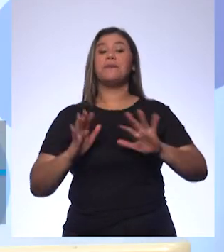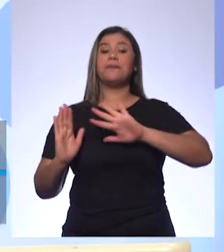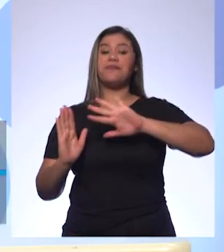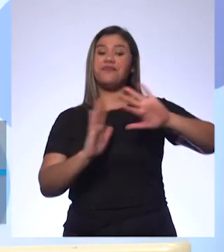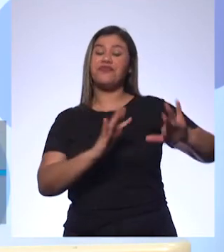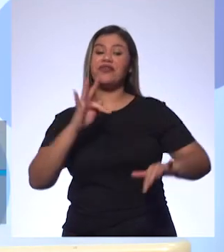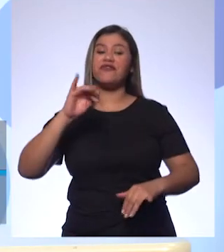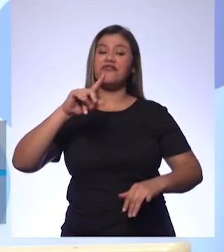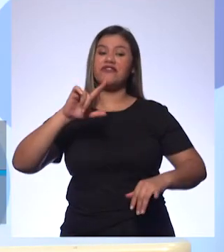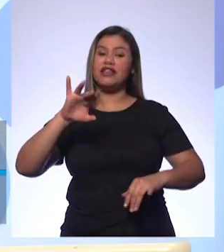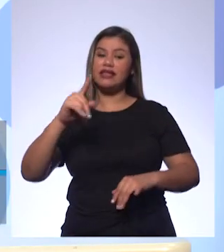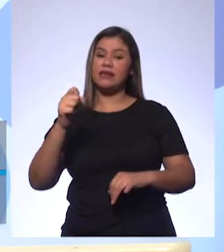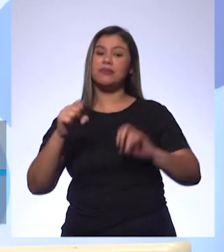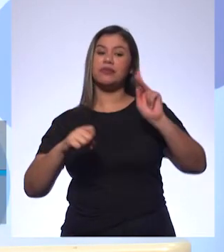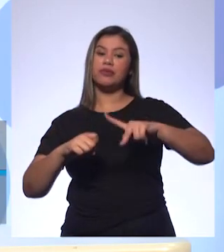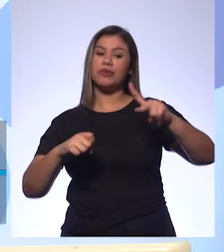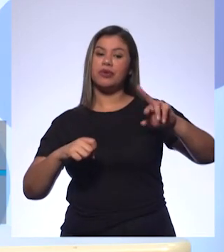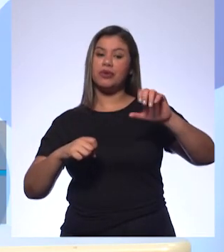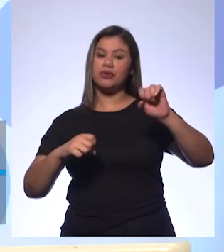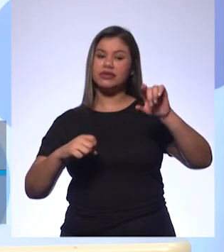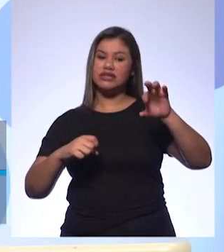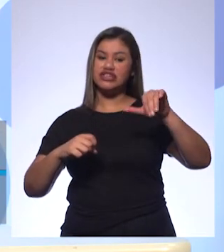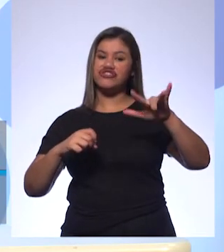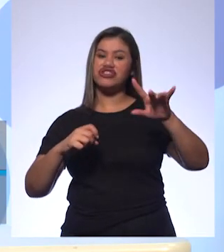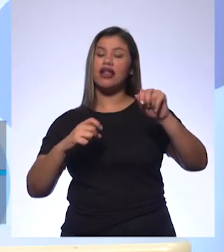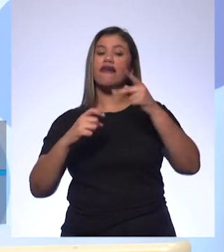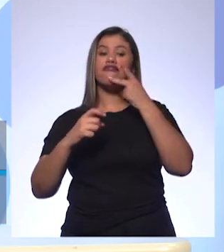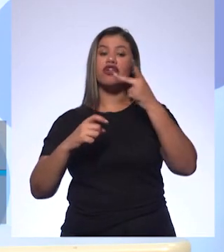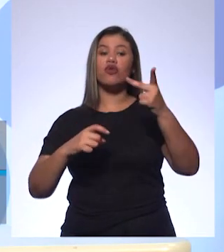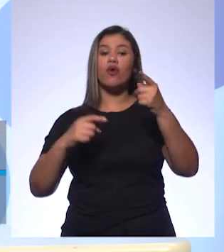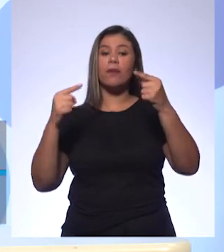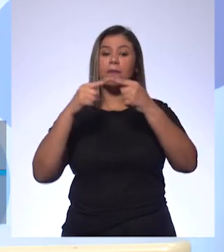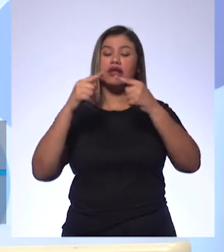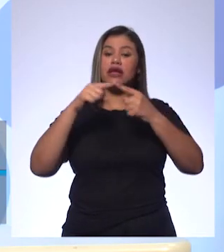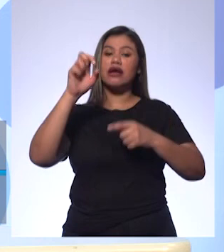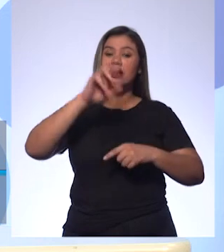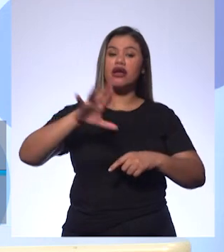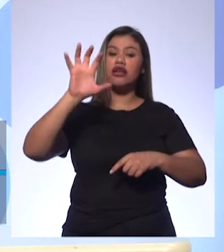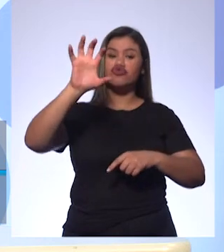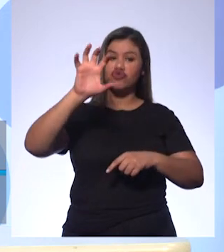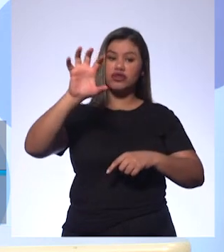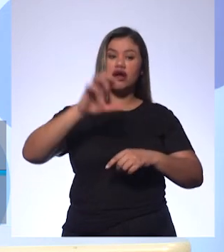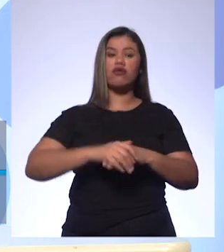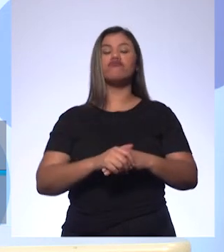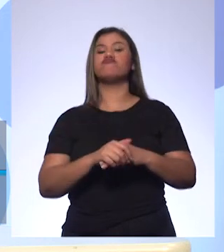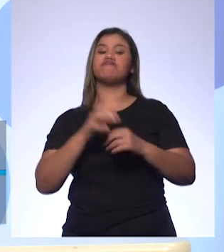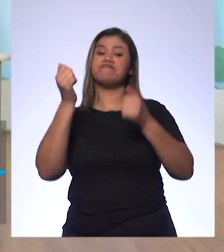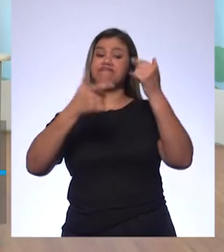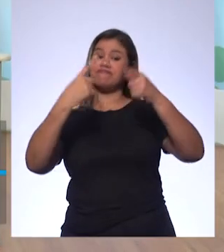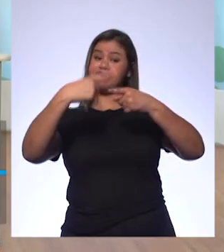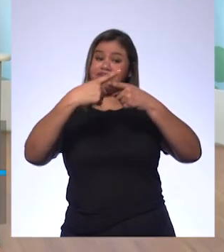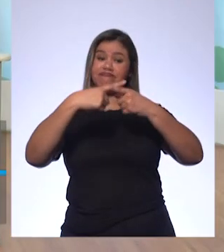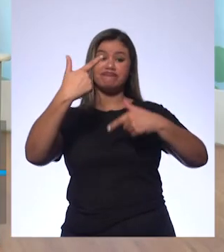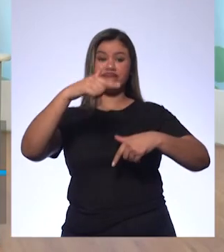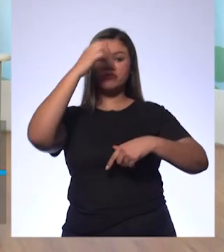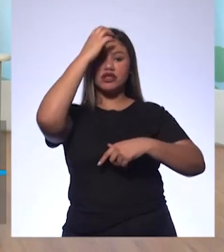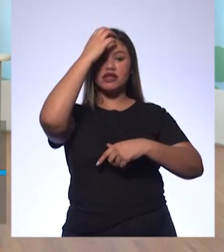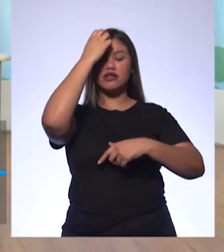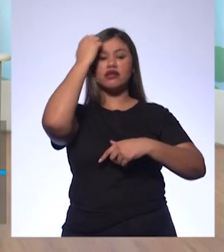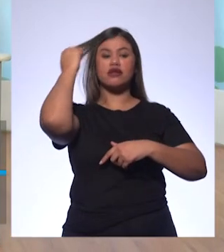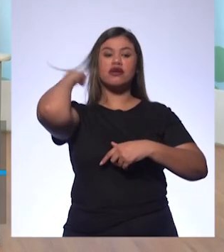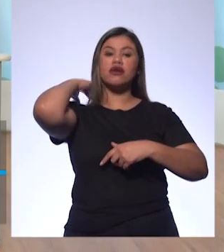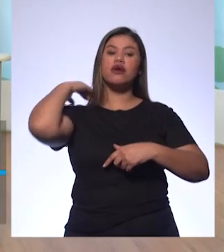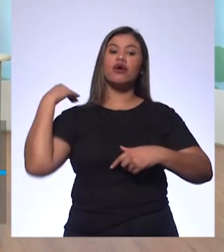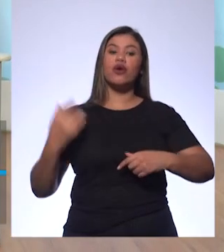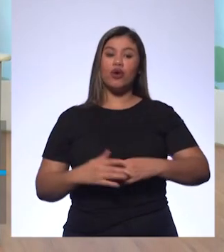Pro Rosângela, colocou linguagem regional, mas não tem a justificativa, né? Que você pediu. Sim. O Miguel,